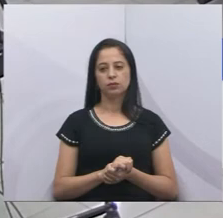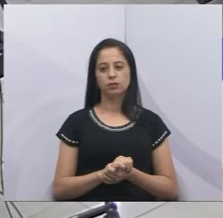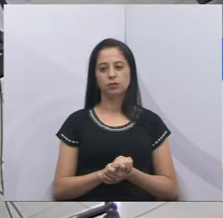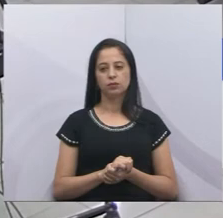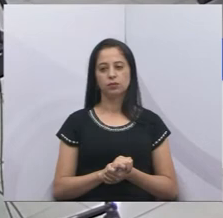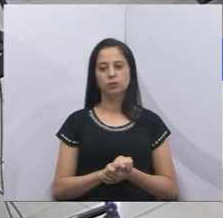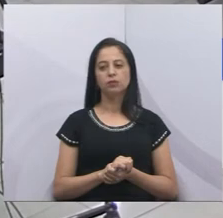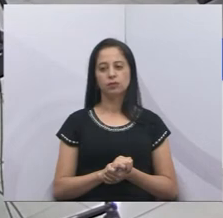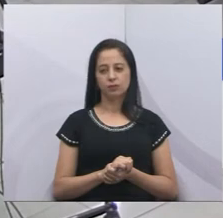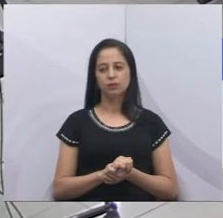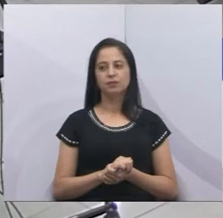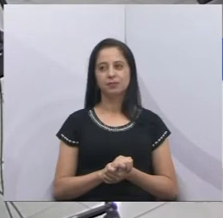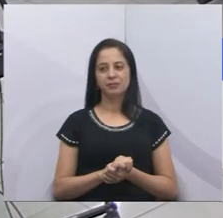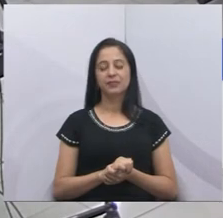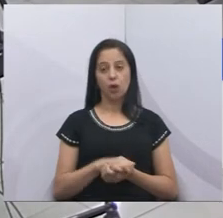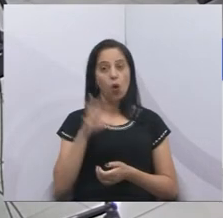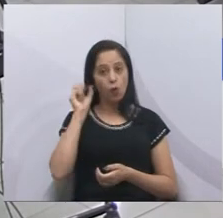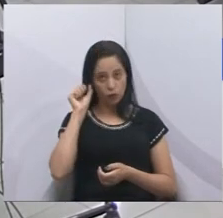Escutou? Escutou?